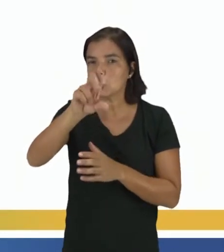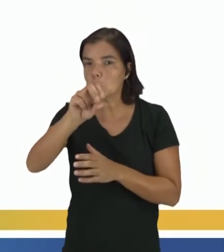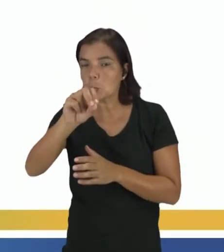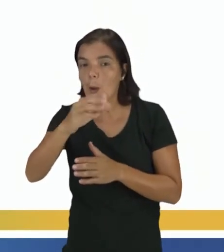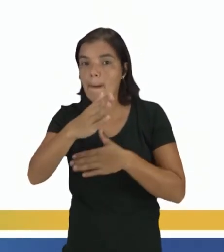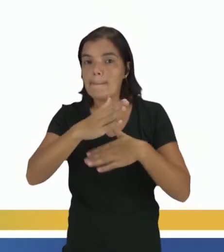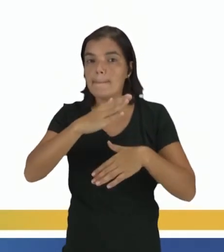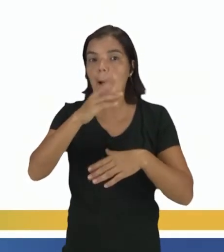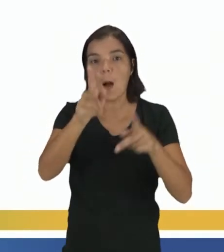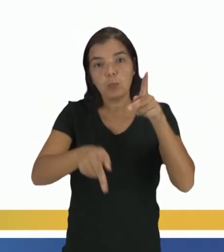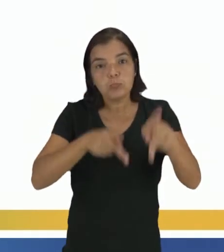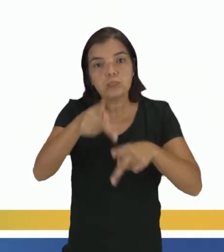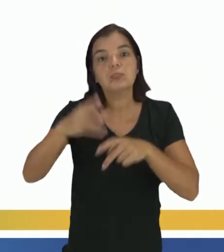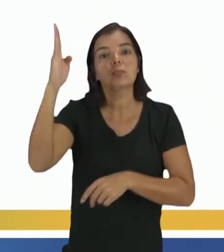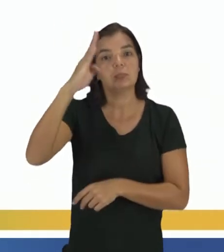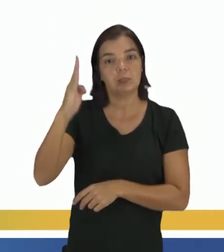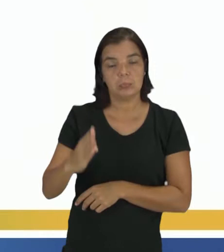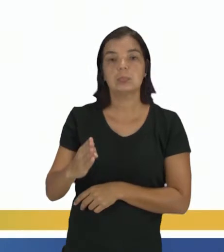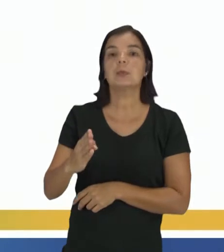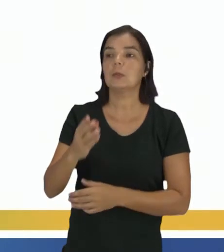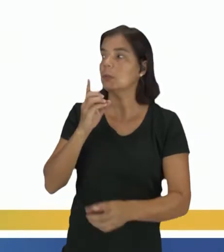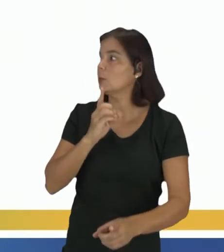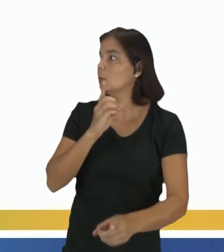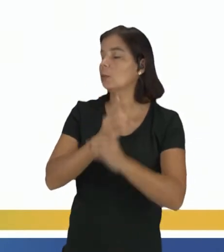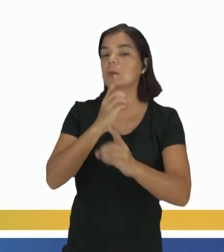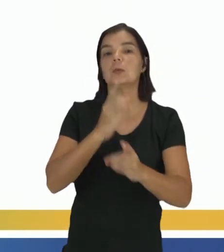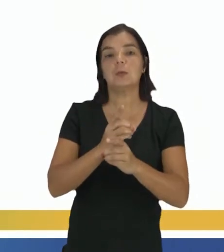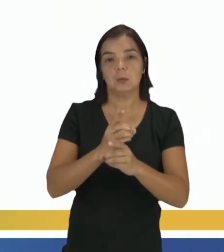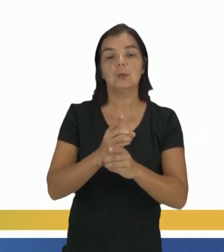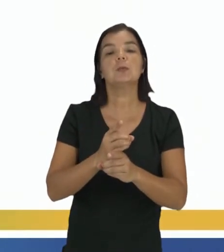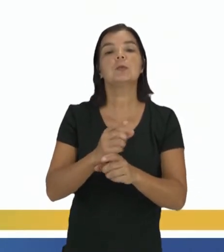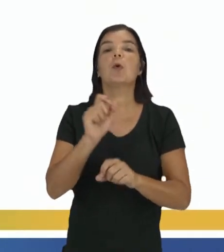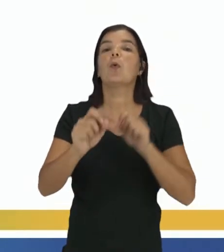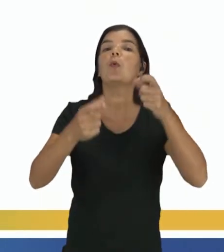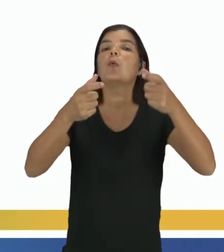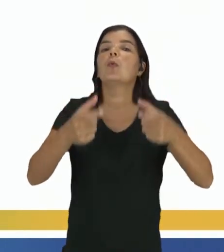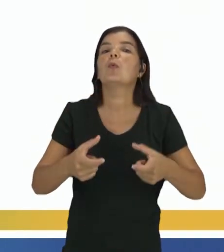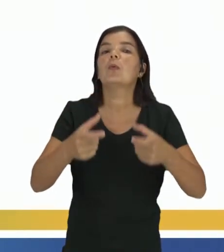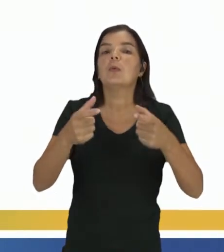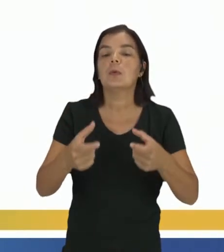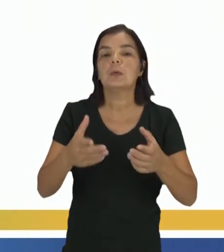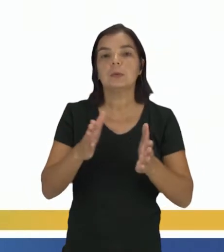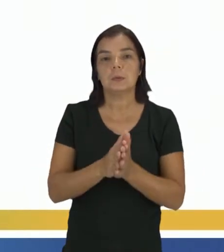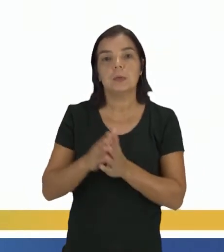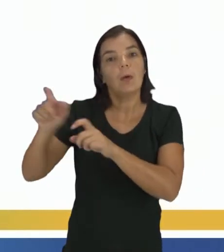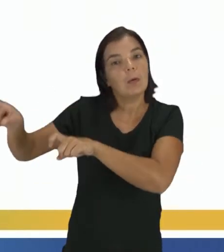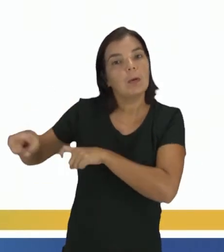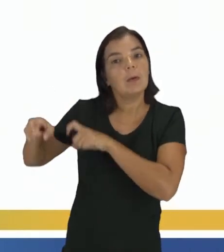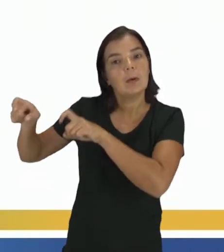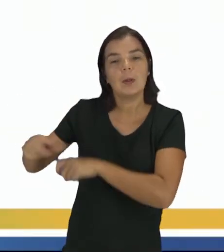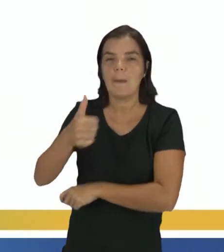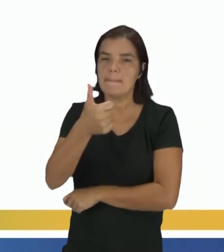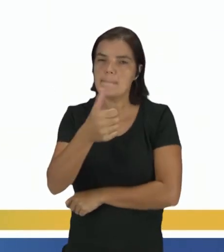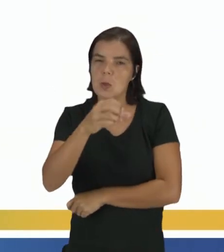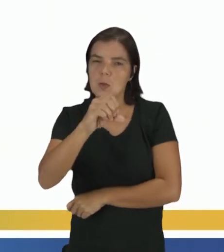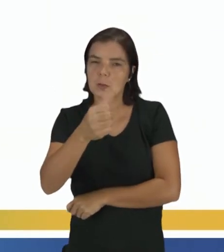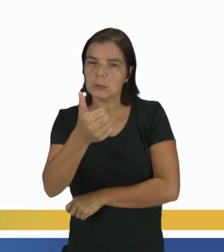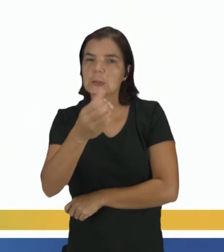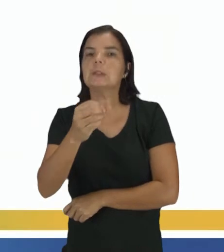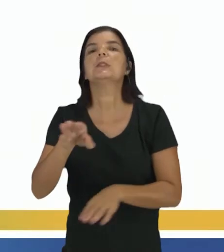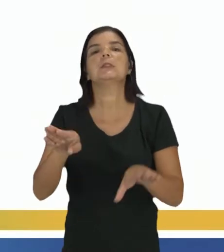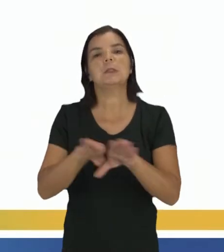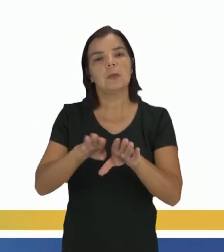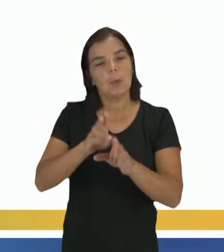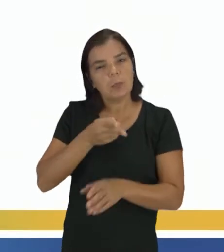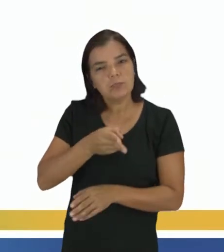1950, a maior parte da população brasileira se encontrava nas grandes regiões das áreas rurais. 1960 também esse